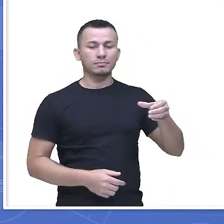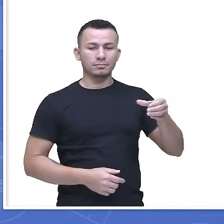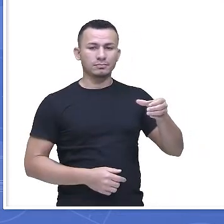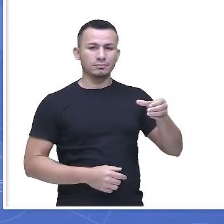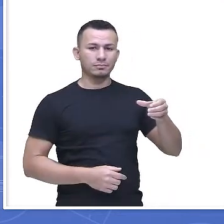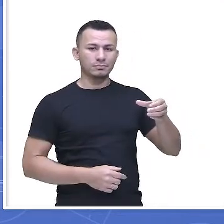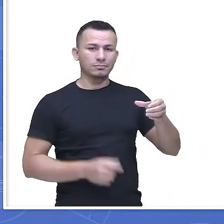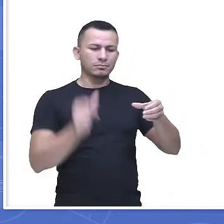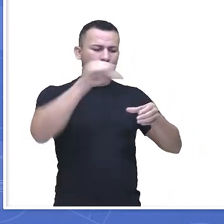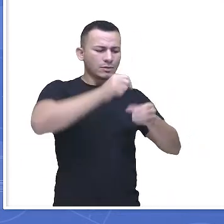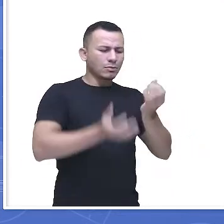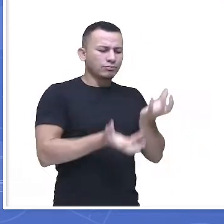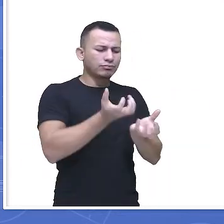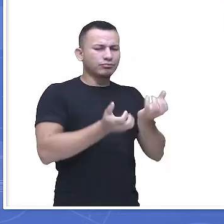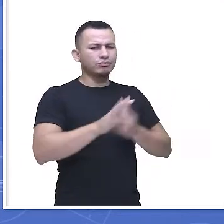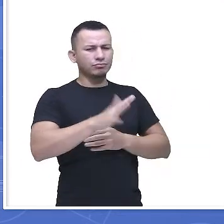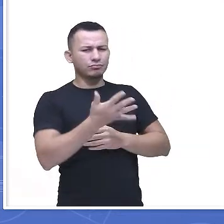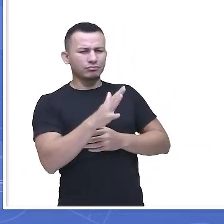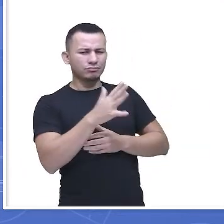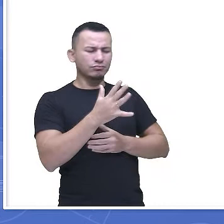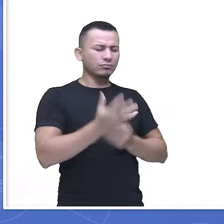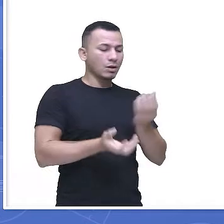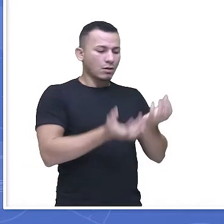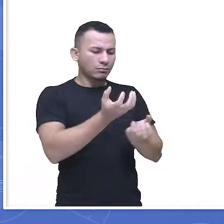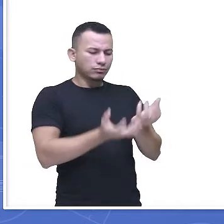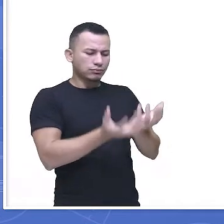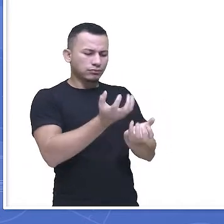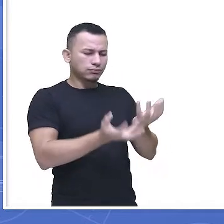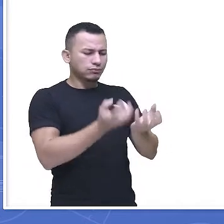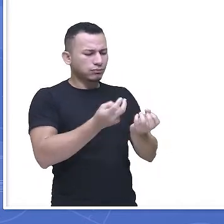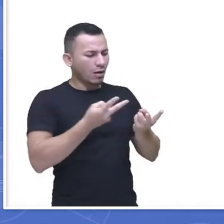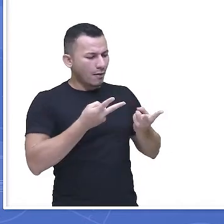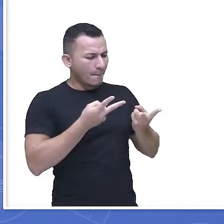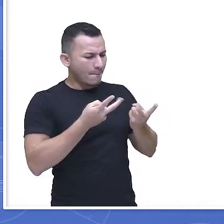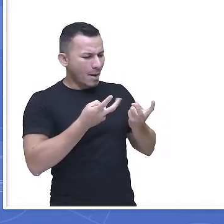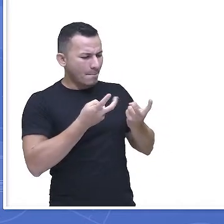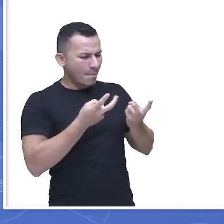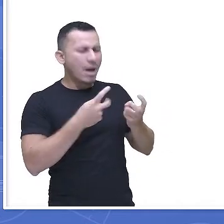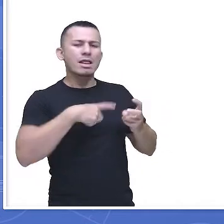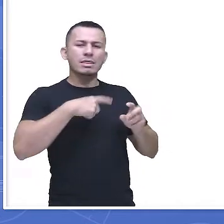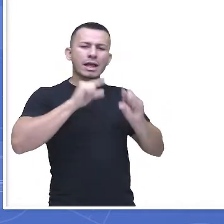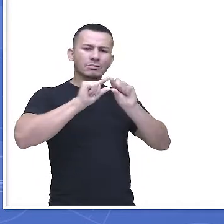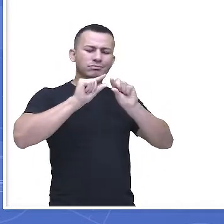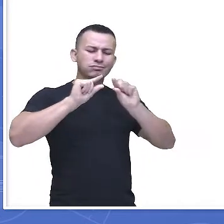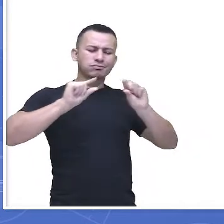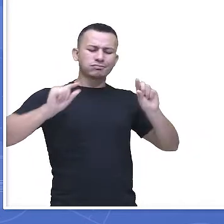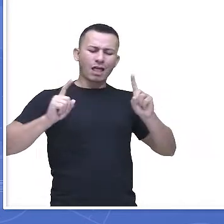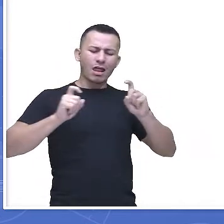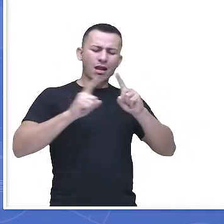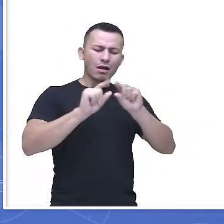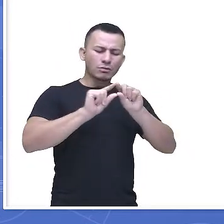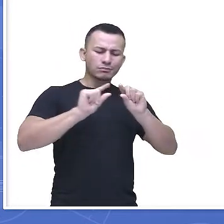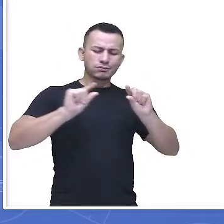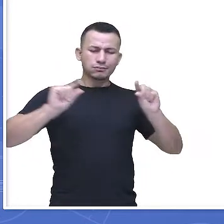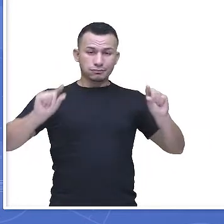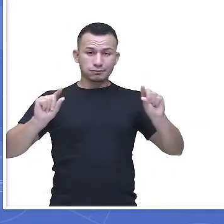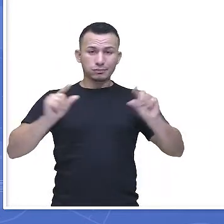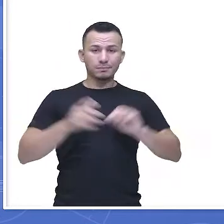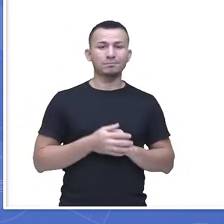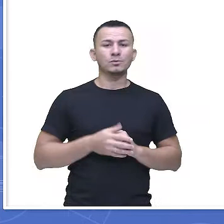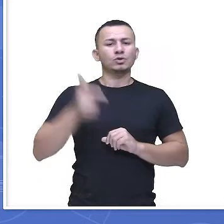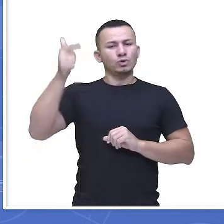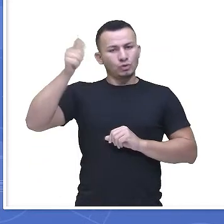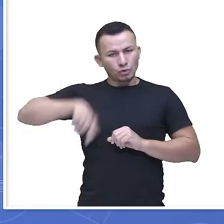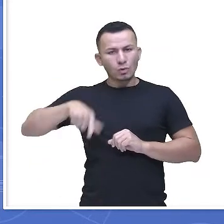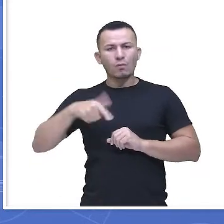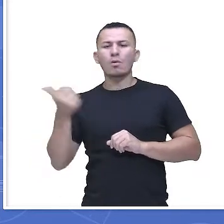breve aquecimento com rolha e tal. Ele viu que tinha micro-organismos. Pegou outros frascos,